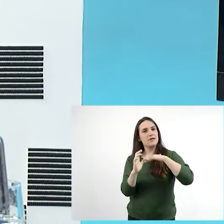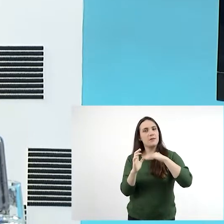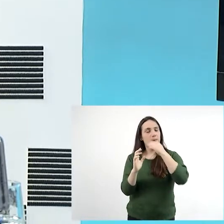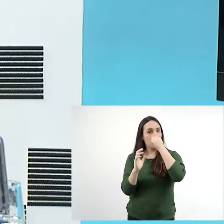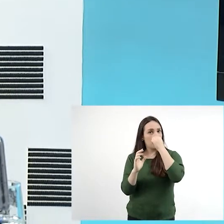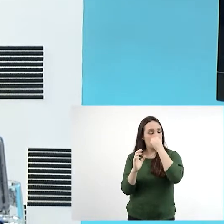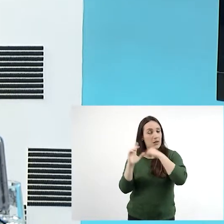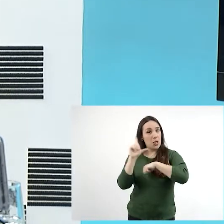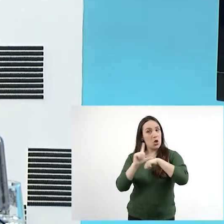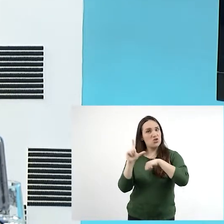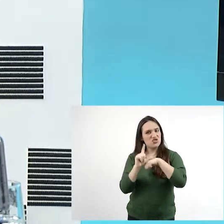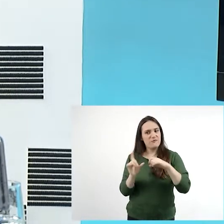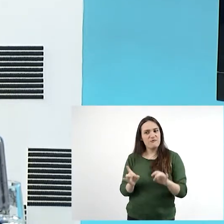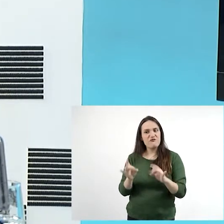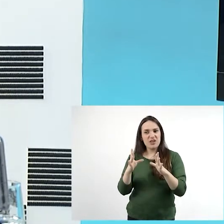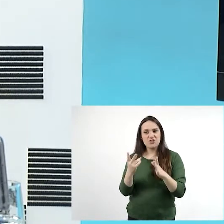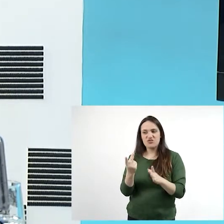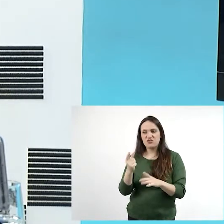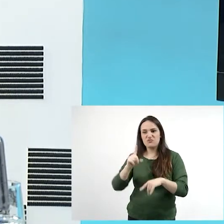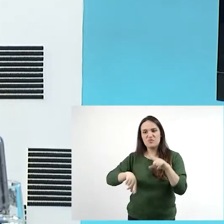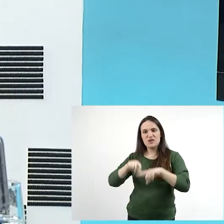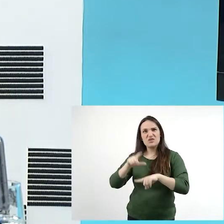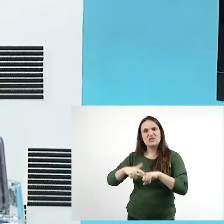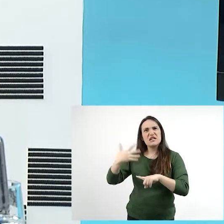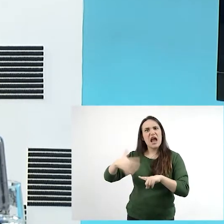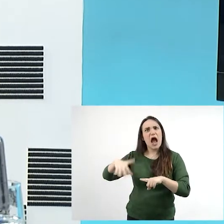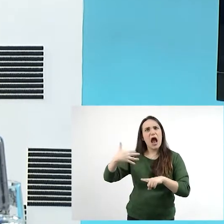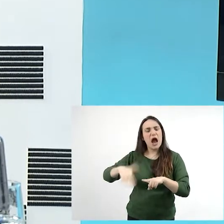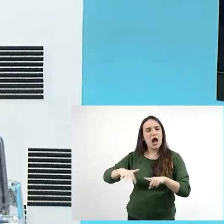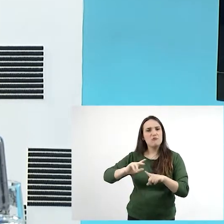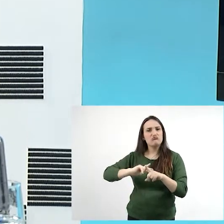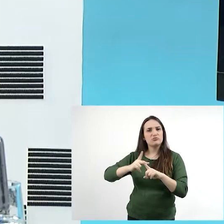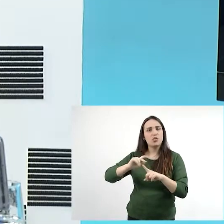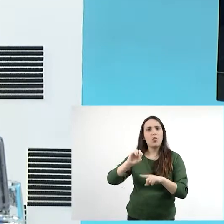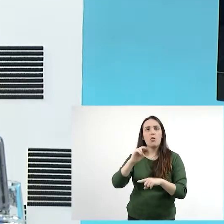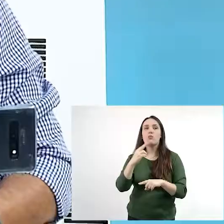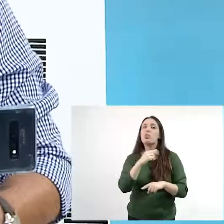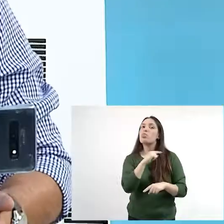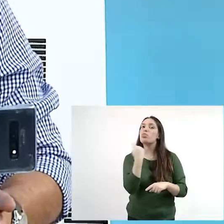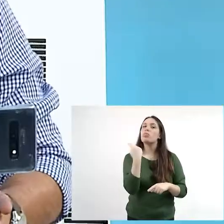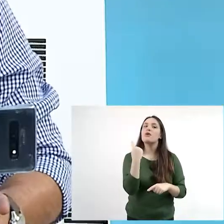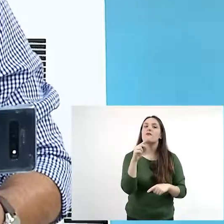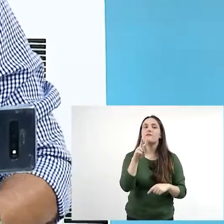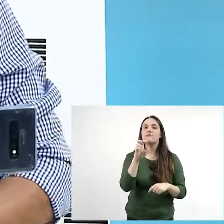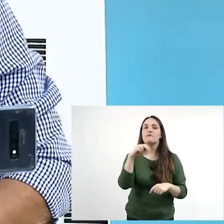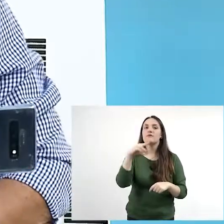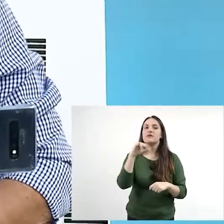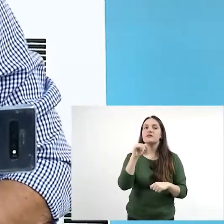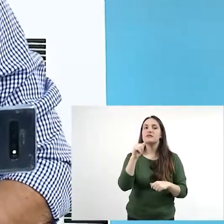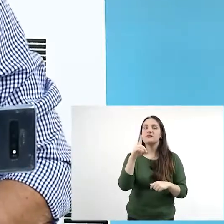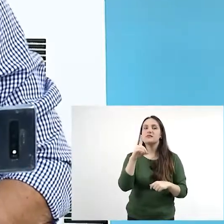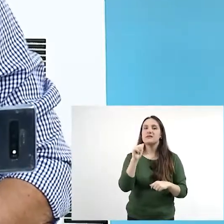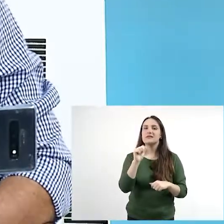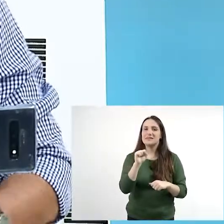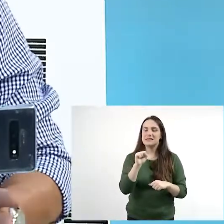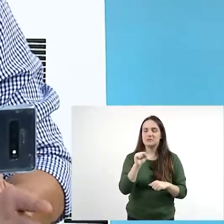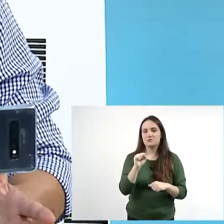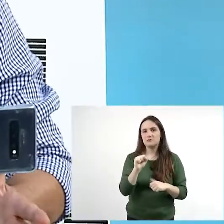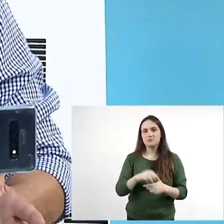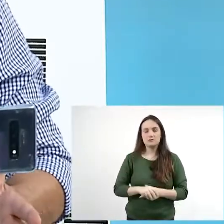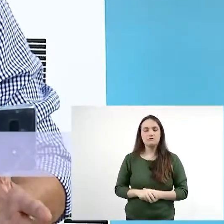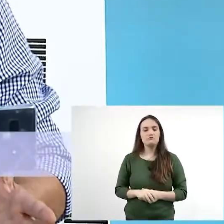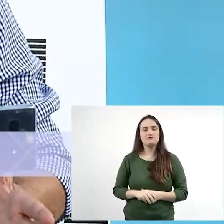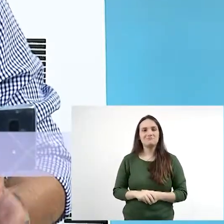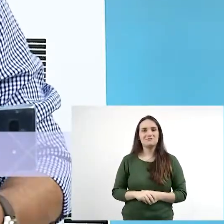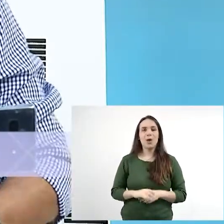vezes, mercadorias, além de superfaturadas, vencidas? Olá, Maurício Picarelli, é um